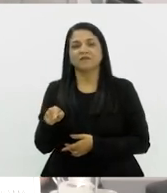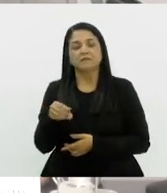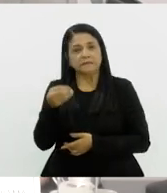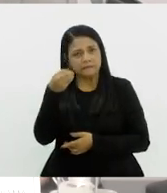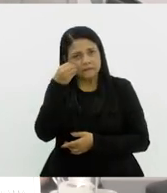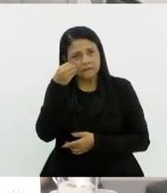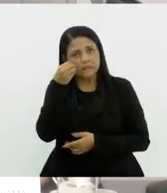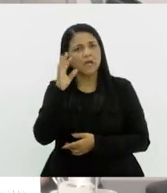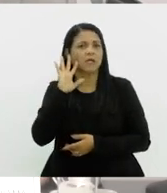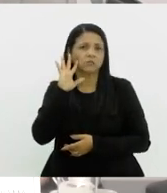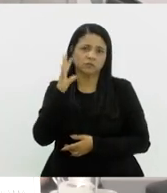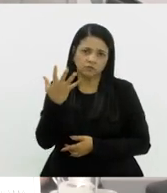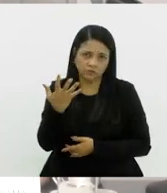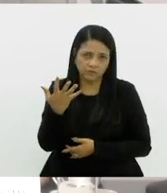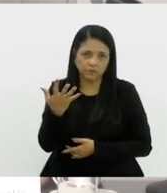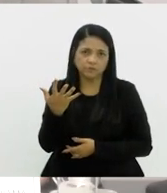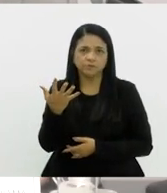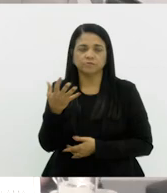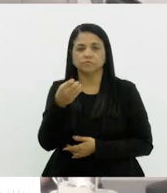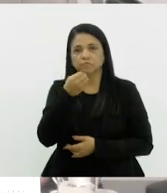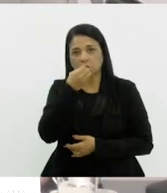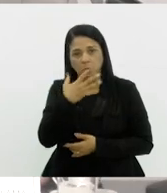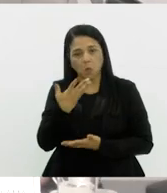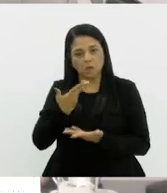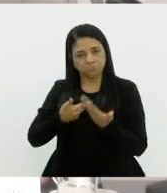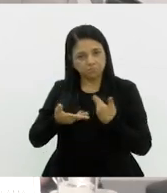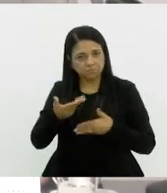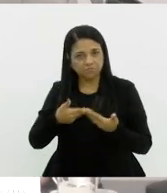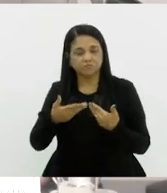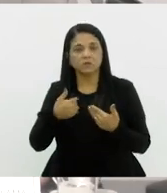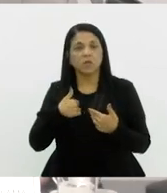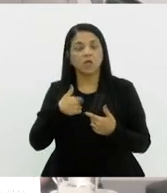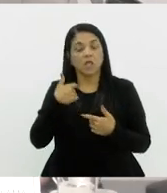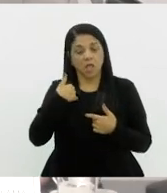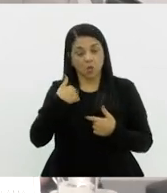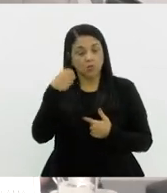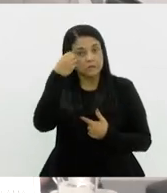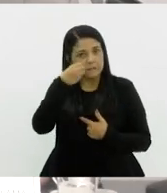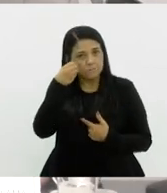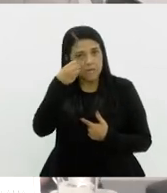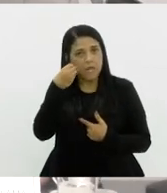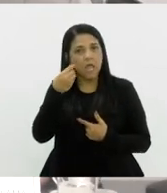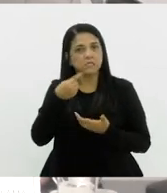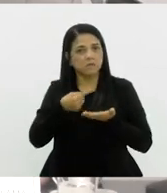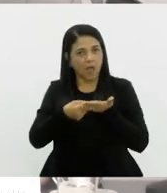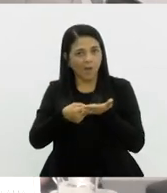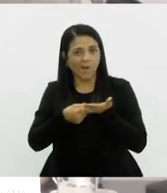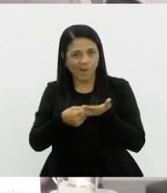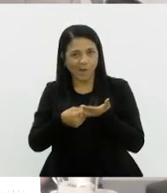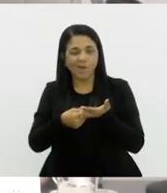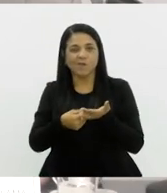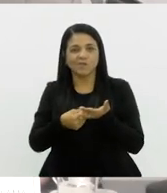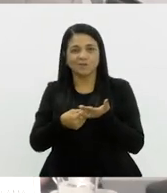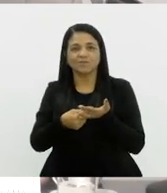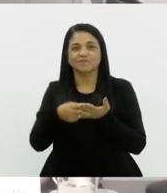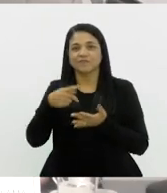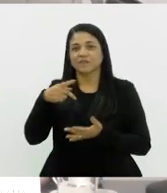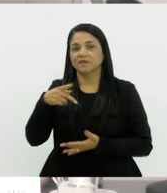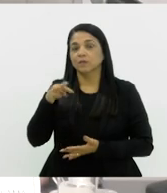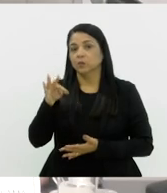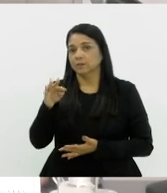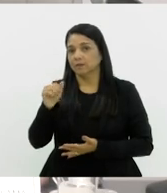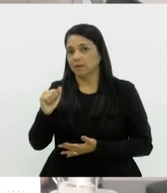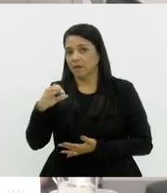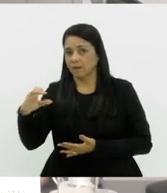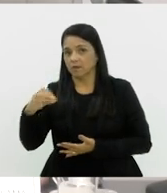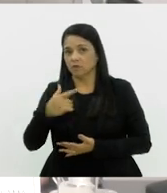tentar resolver tudo na boa. Eu tenho uma grande experiência de fazer acordos, como a gente fez o TAC de 2012 e vários